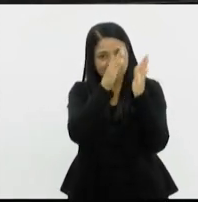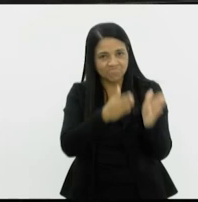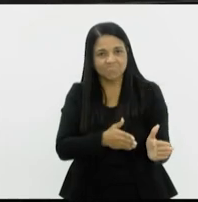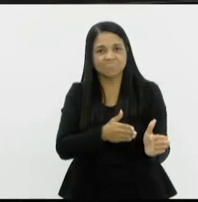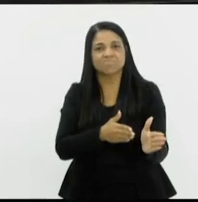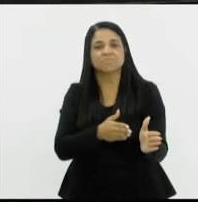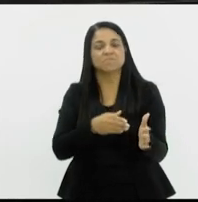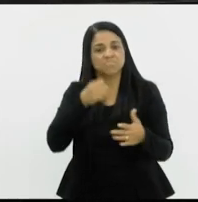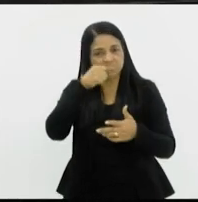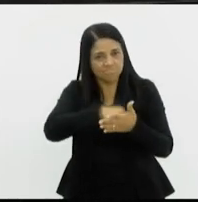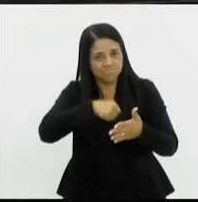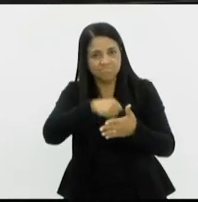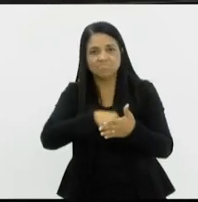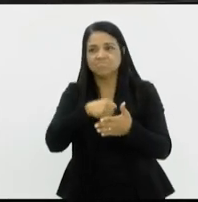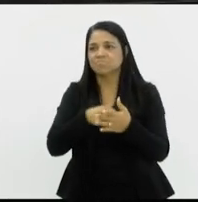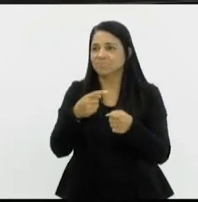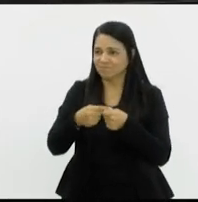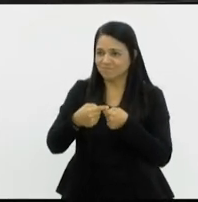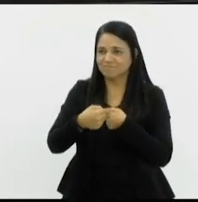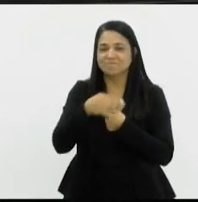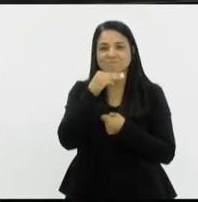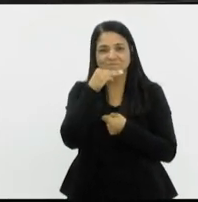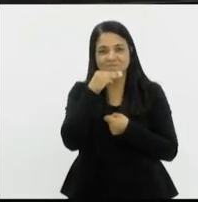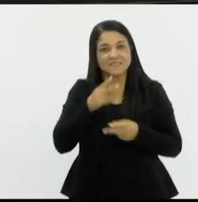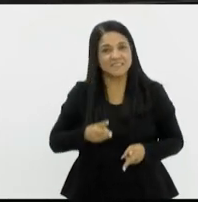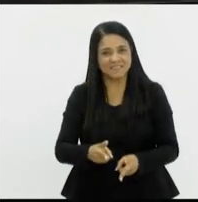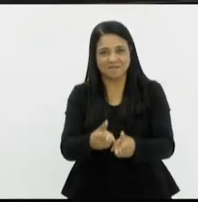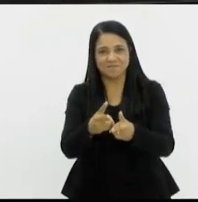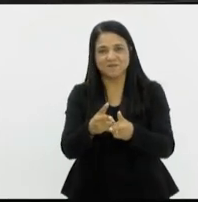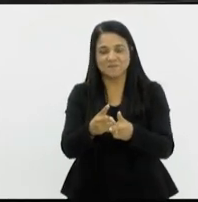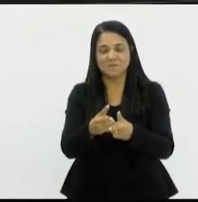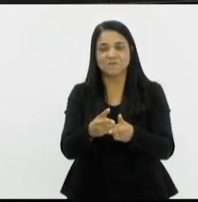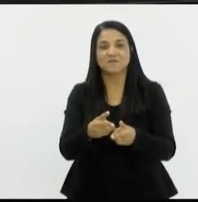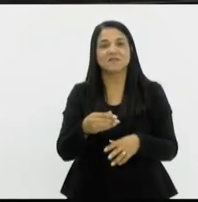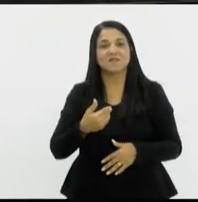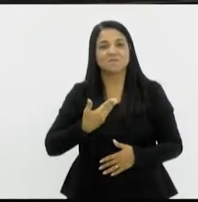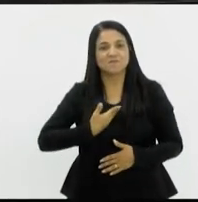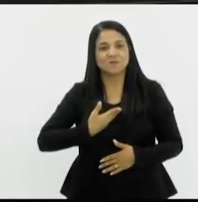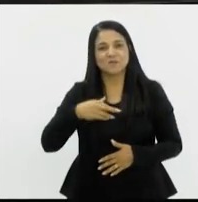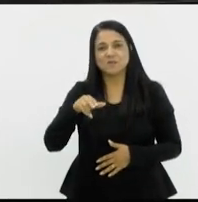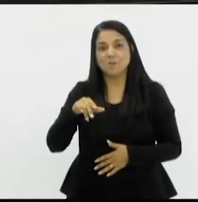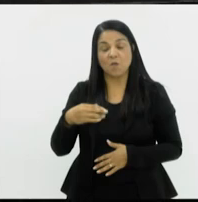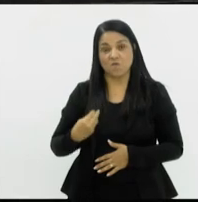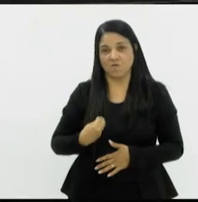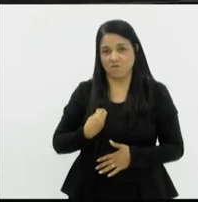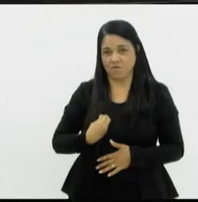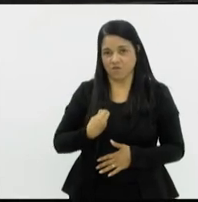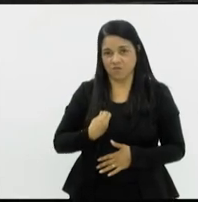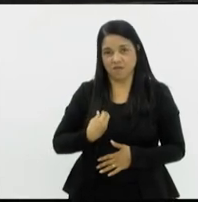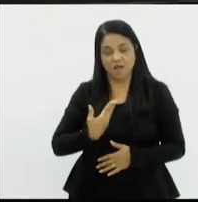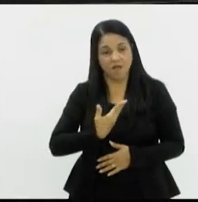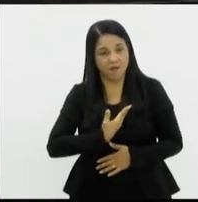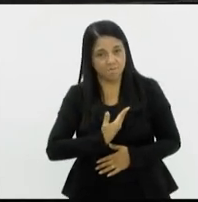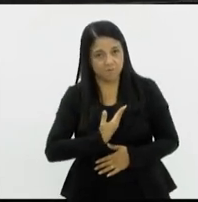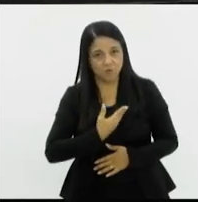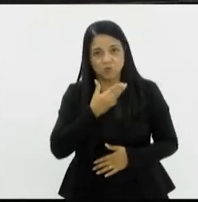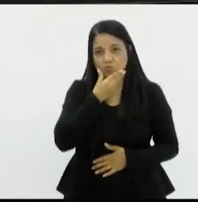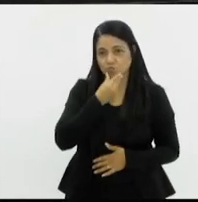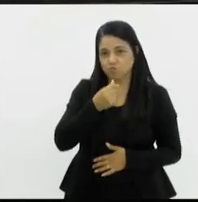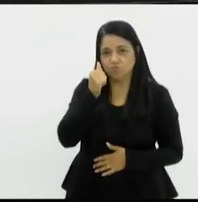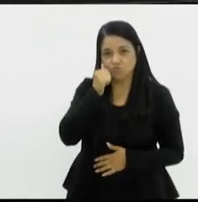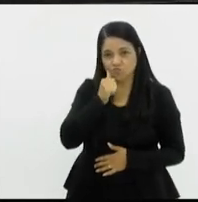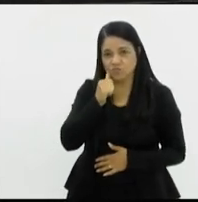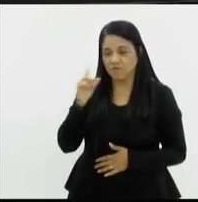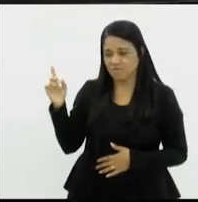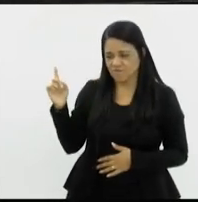pelo aquele município sempre. Aos meus grandes irmãos da vida, amigos e amigas que se